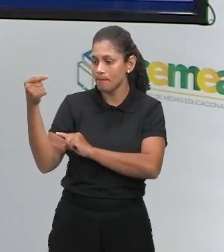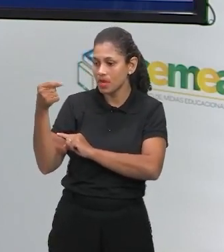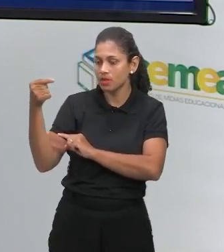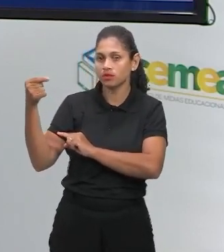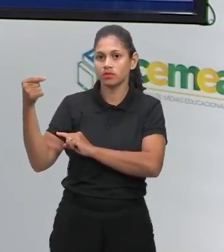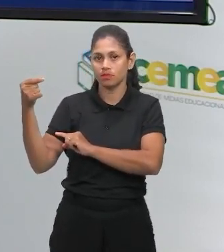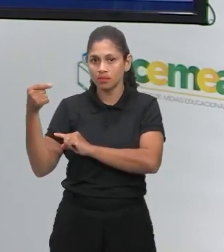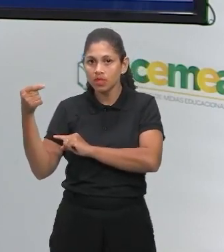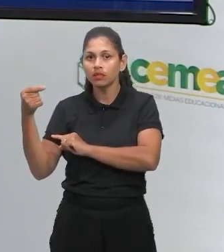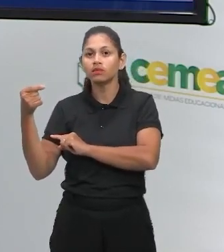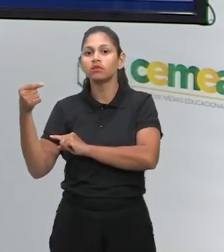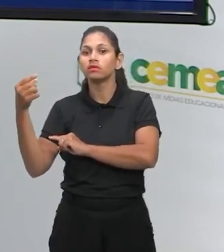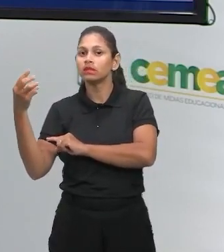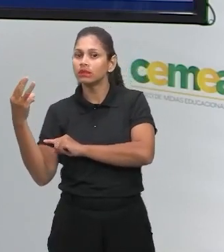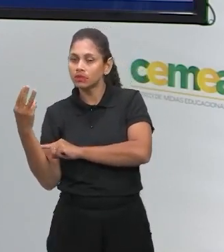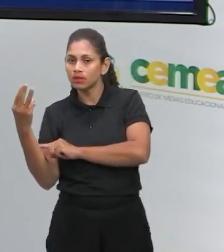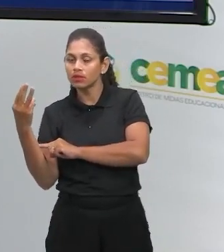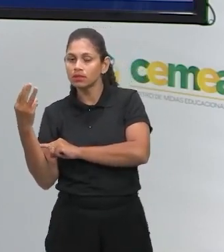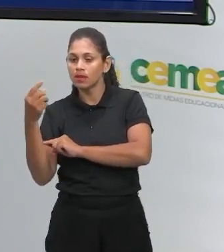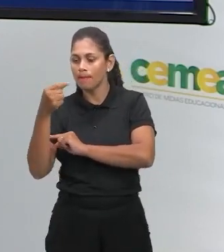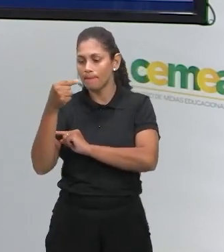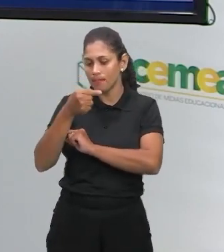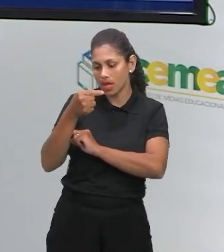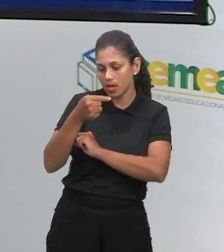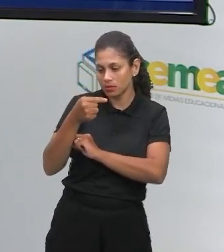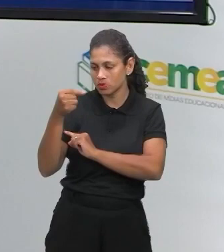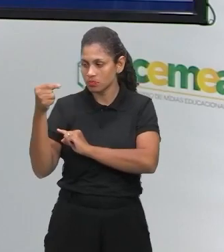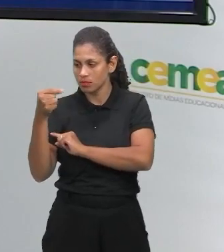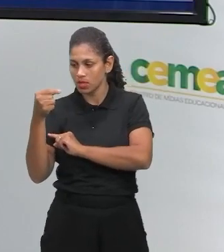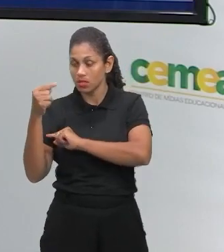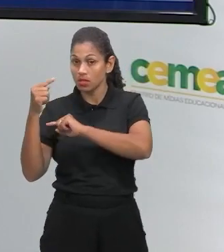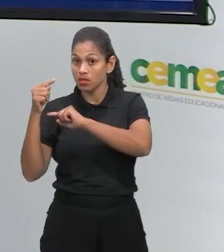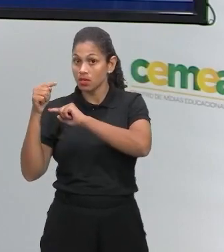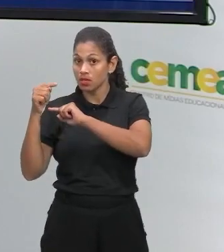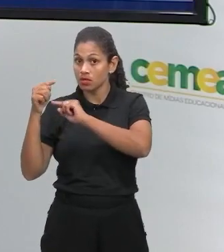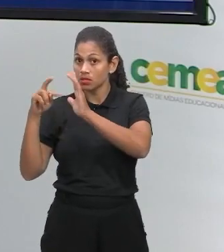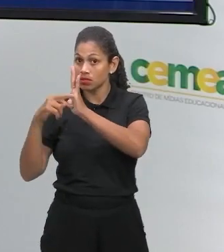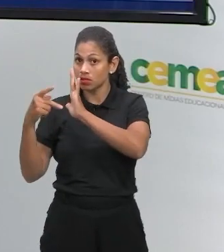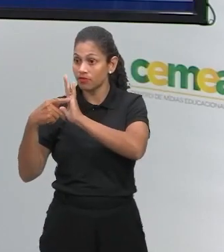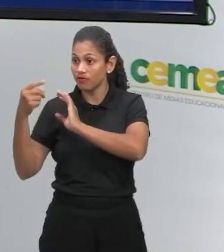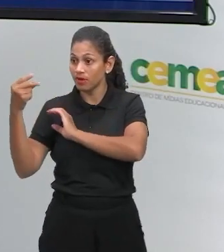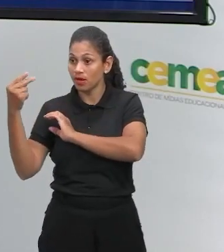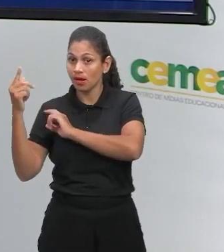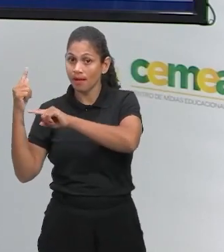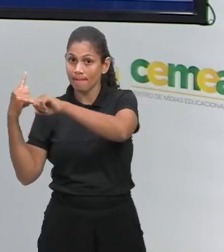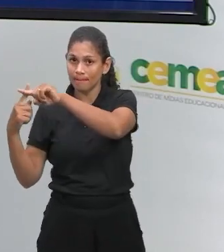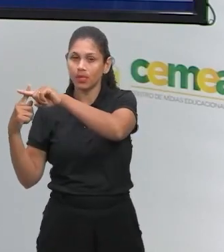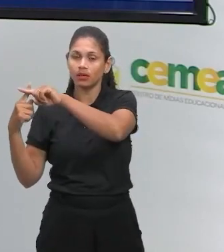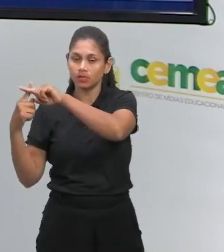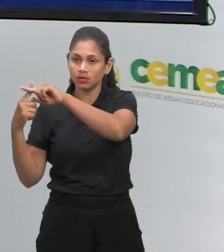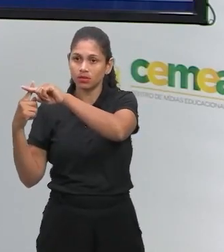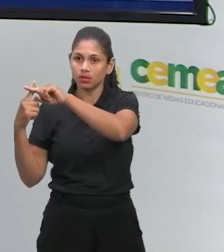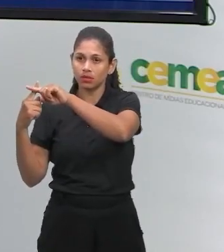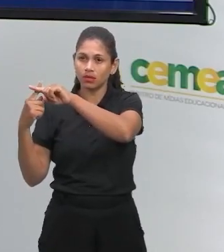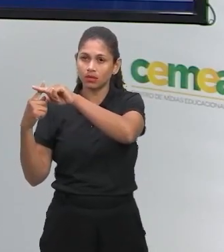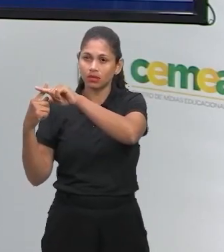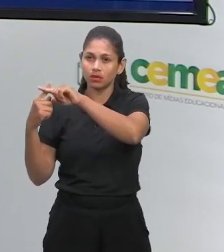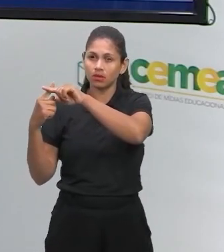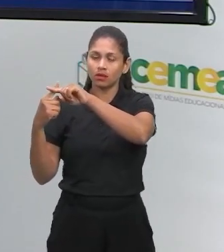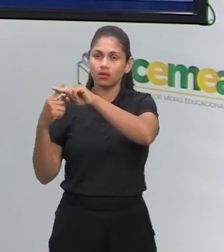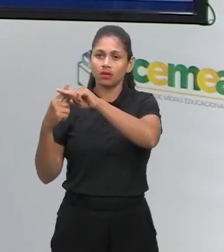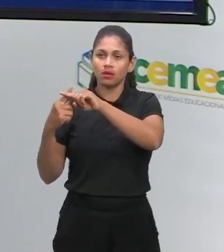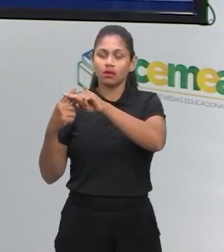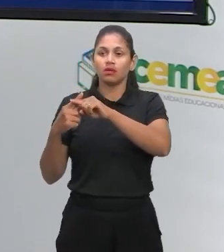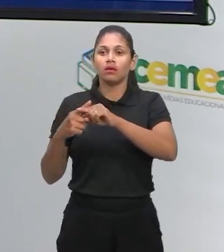sinal. Menos com menos dá mais. Então, menos 2 mais 3 é igual a 1. Então, temos aqui